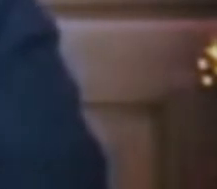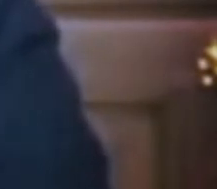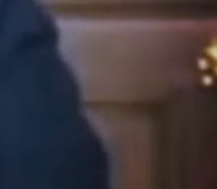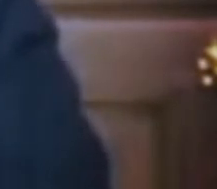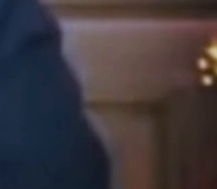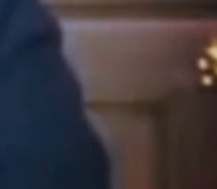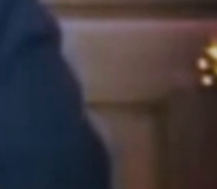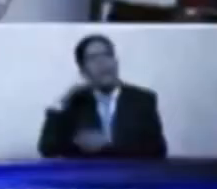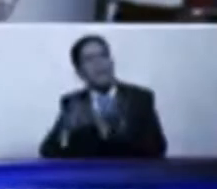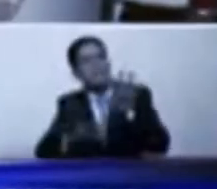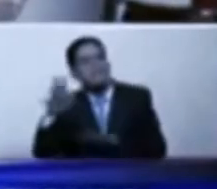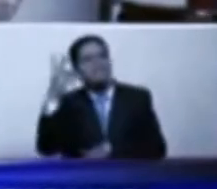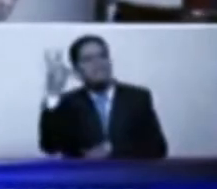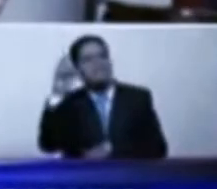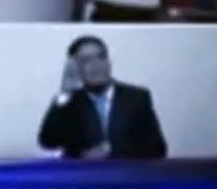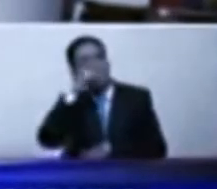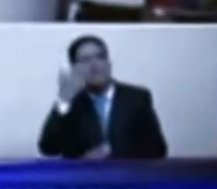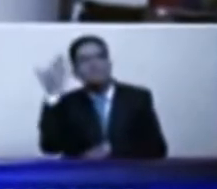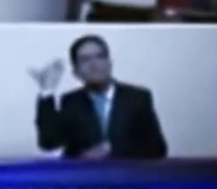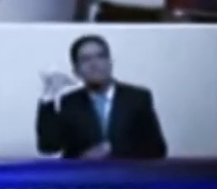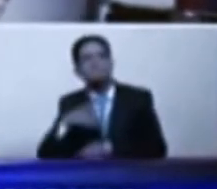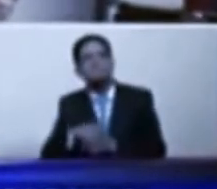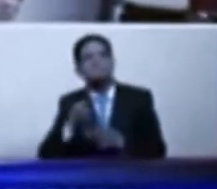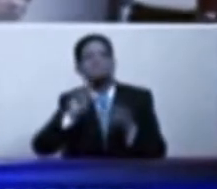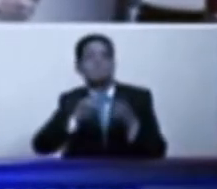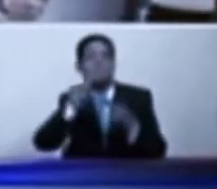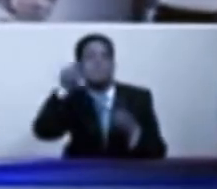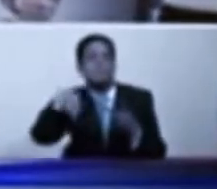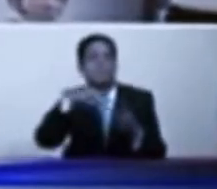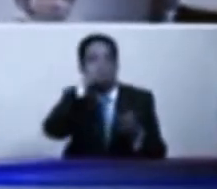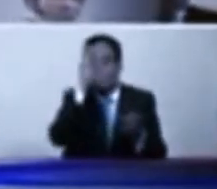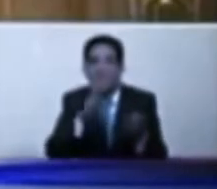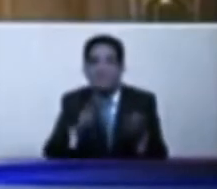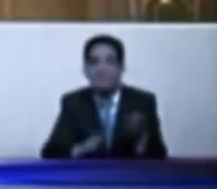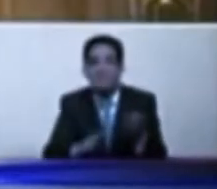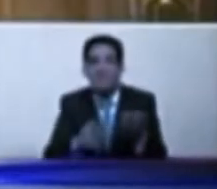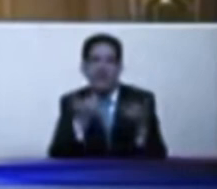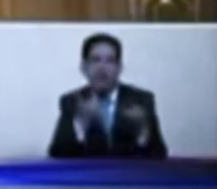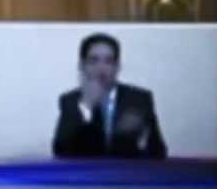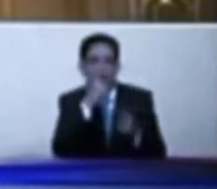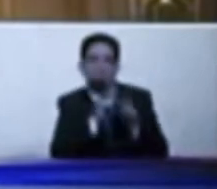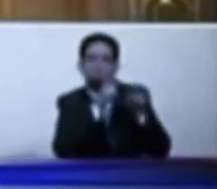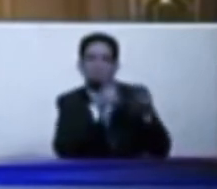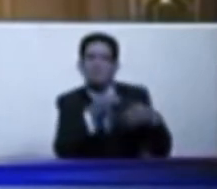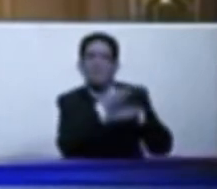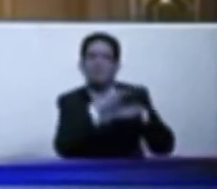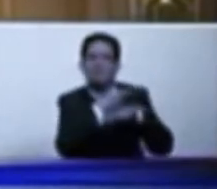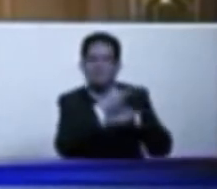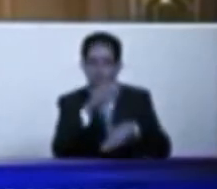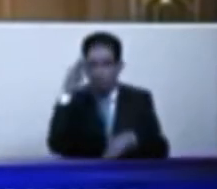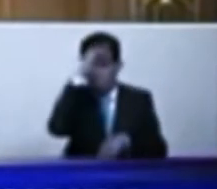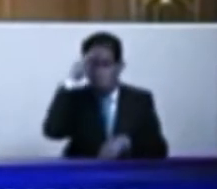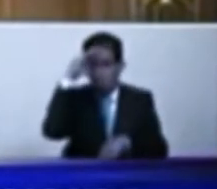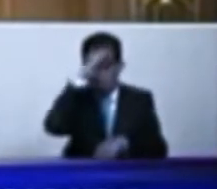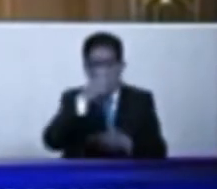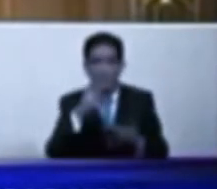tempos modernos. Aí temos o Brasil. Temos no Brasil as mãos de um fascista. Bolsonaro é Hitler nos